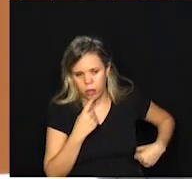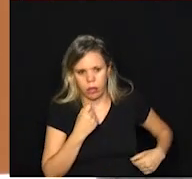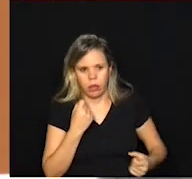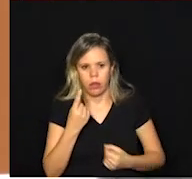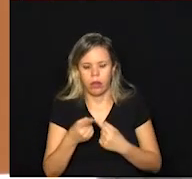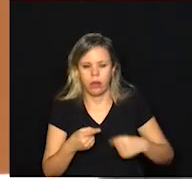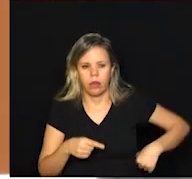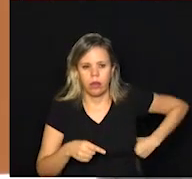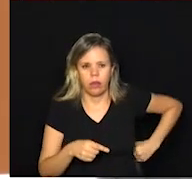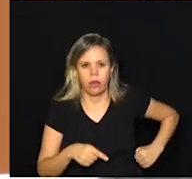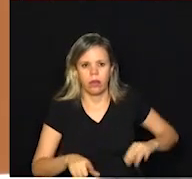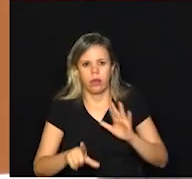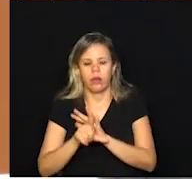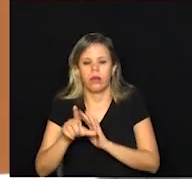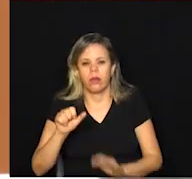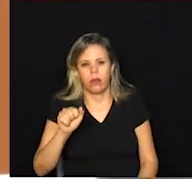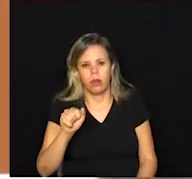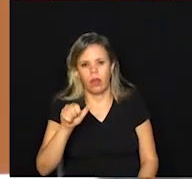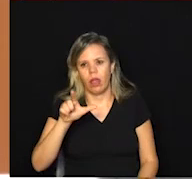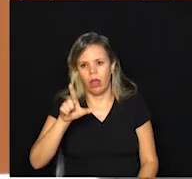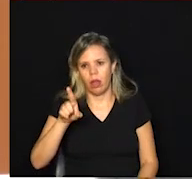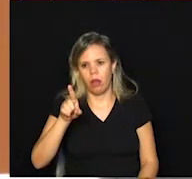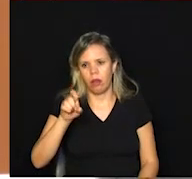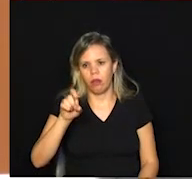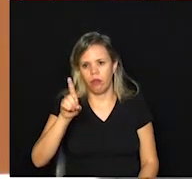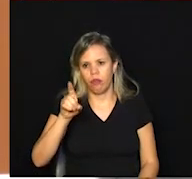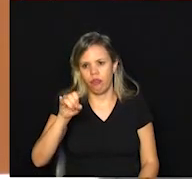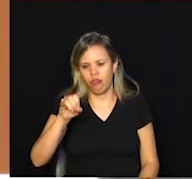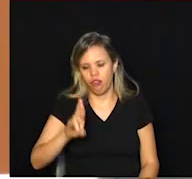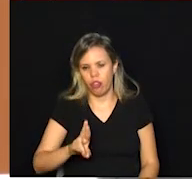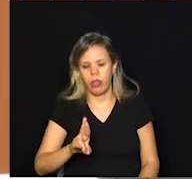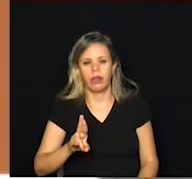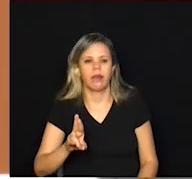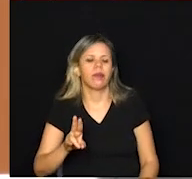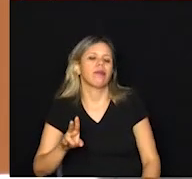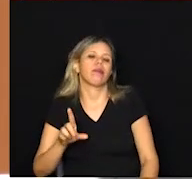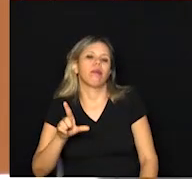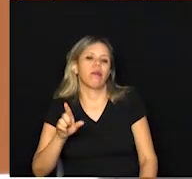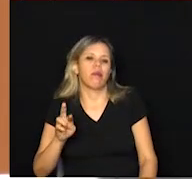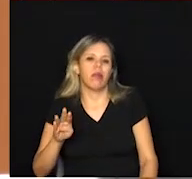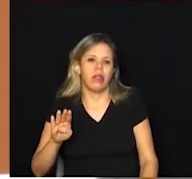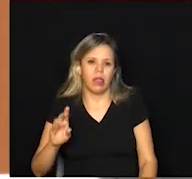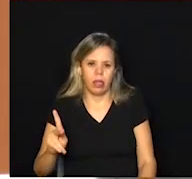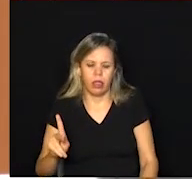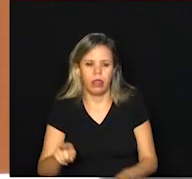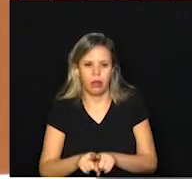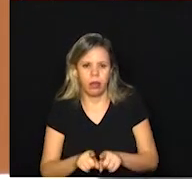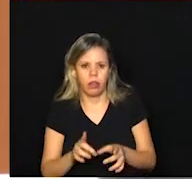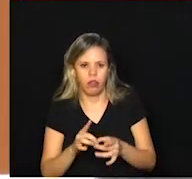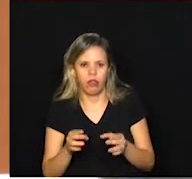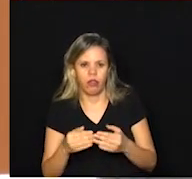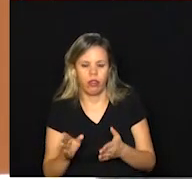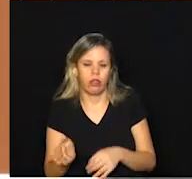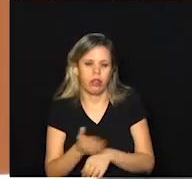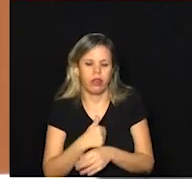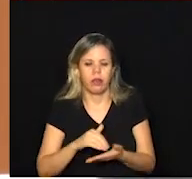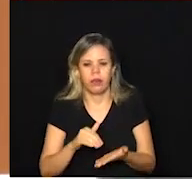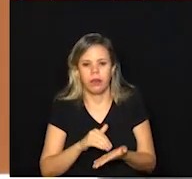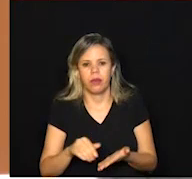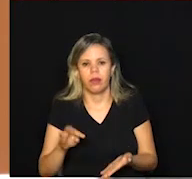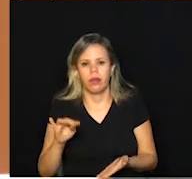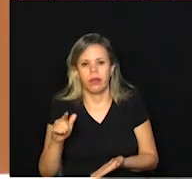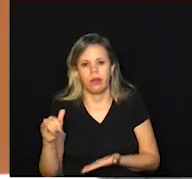uma delas é sobre a Lei Aldir Blanc né que seria soltar o edital secretária